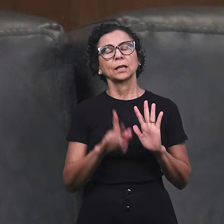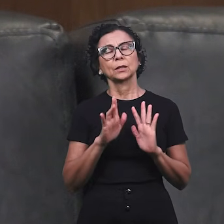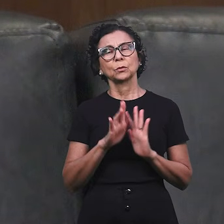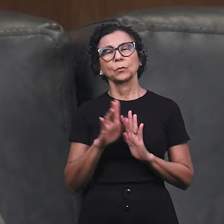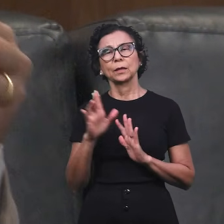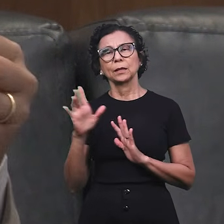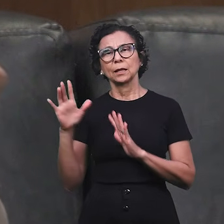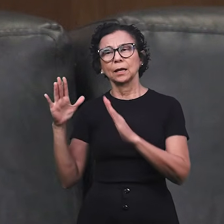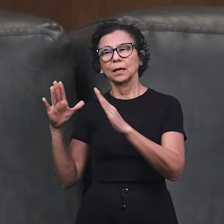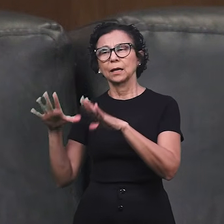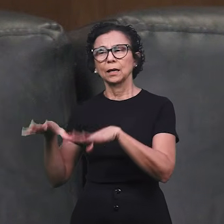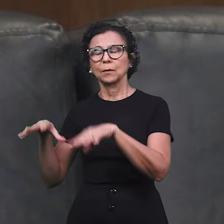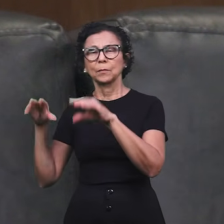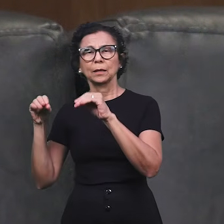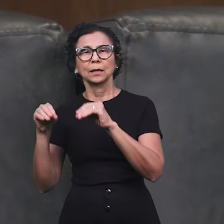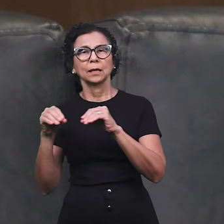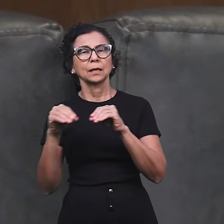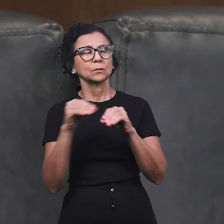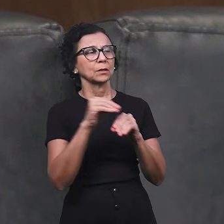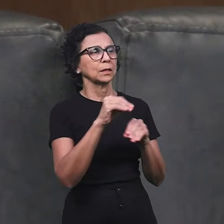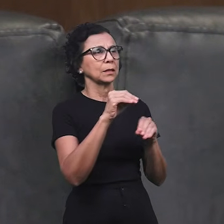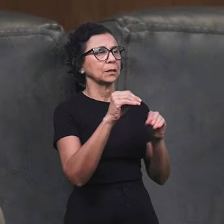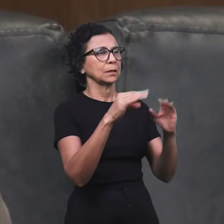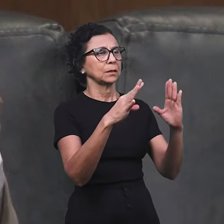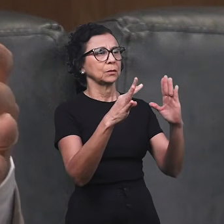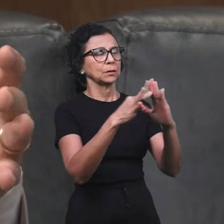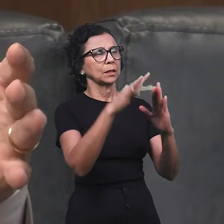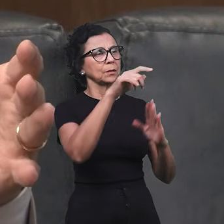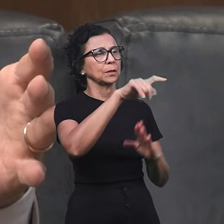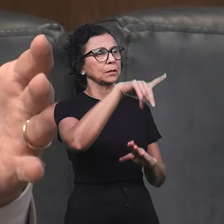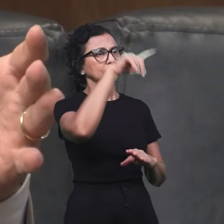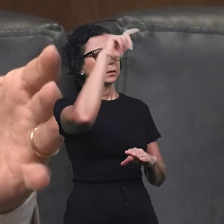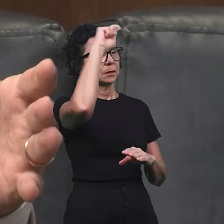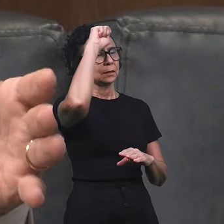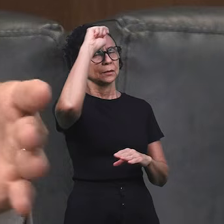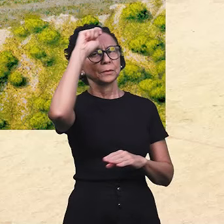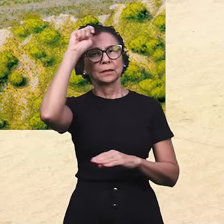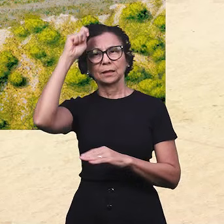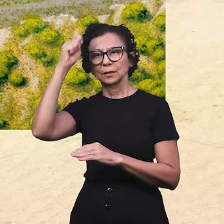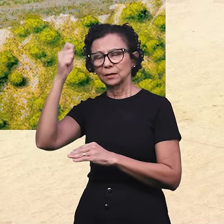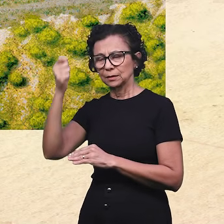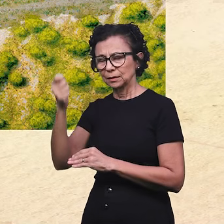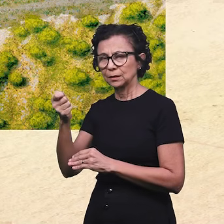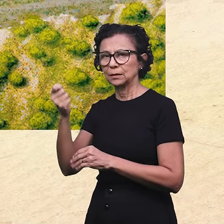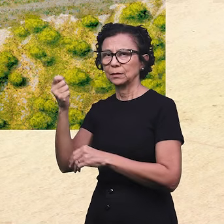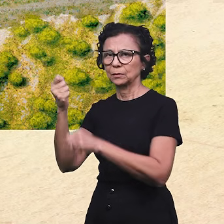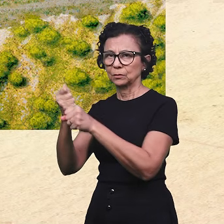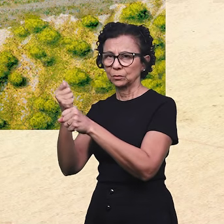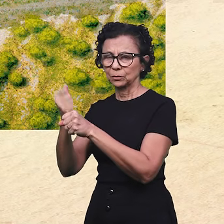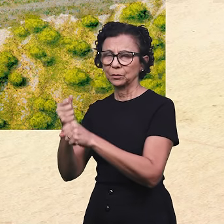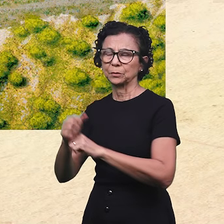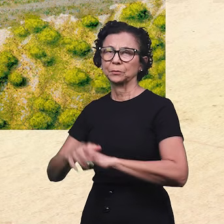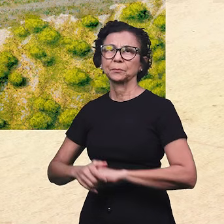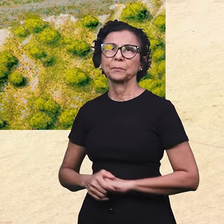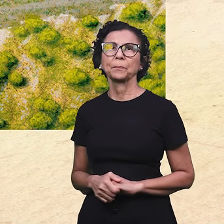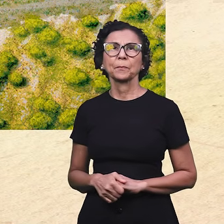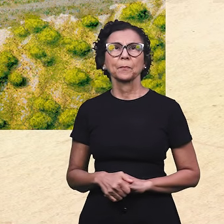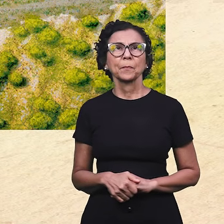Ou seja, o templo era a inspiração dele. Então nós vamos ver que nesse complexo real, foi até apresentada uma